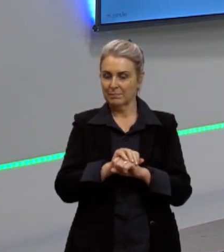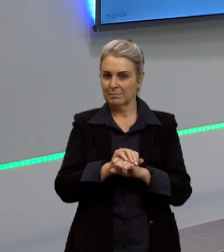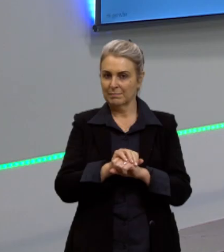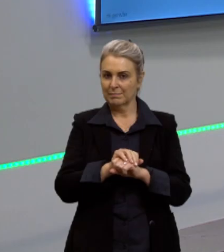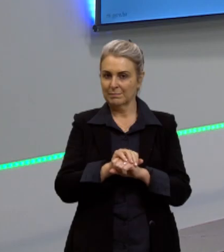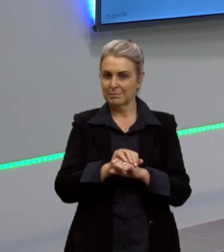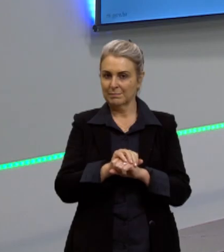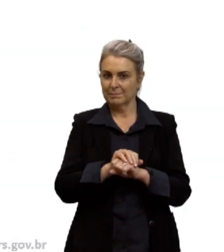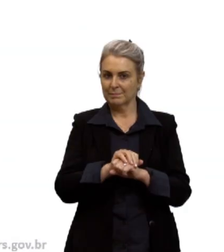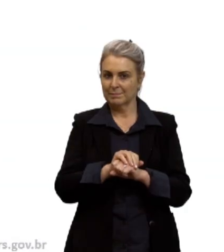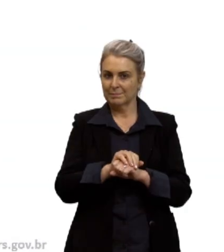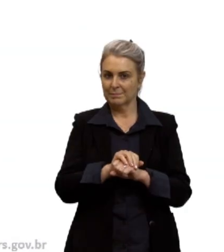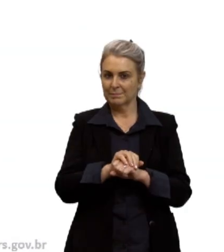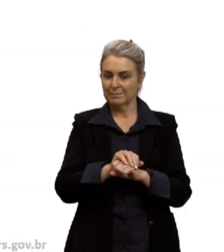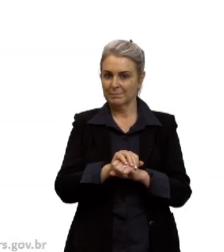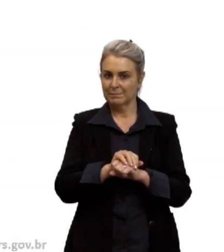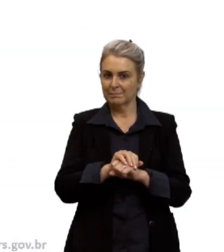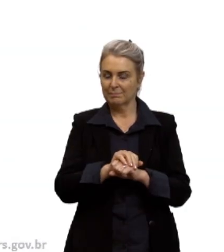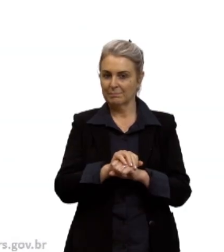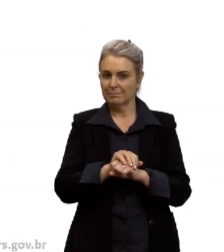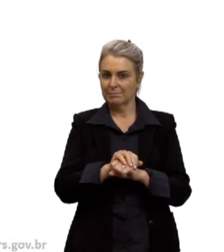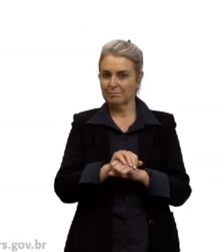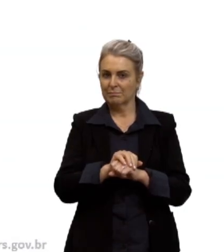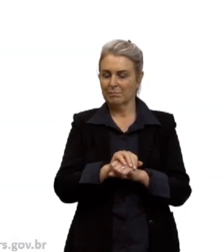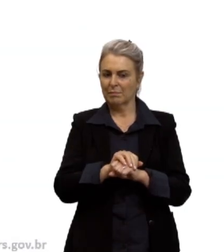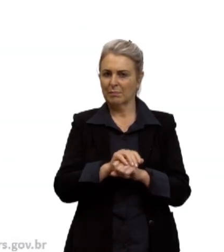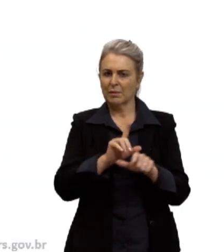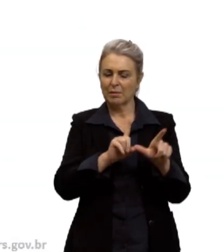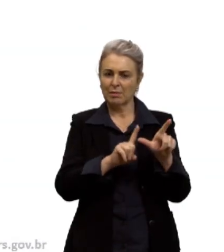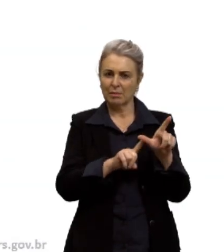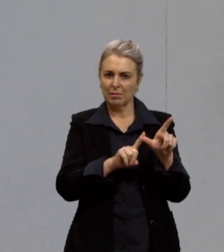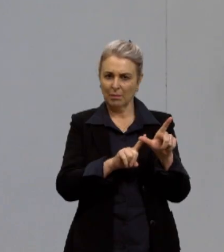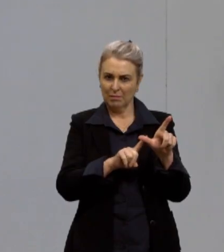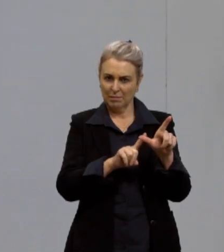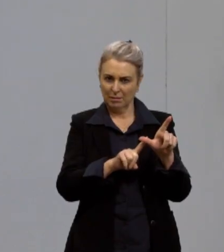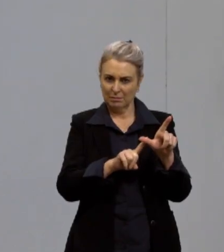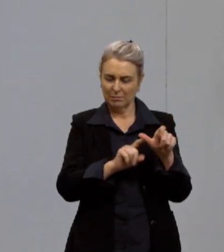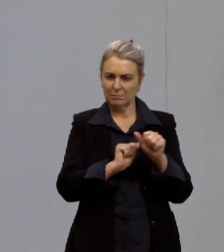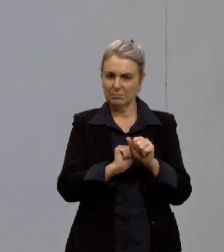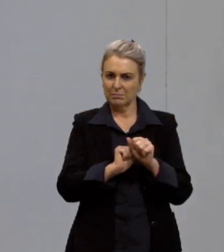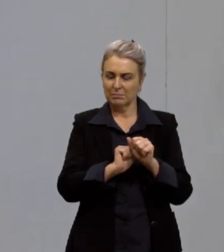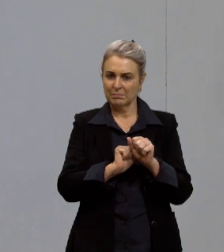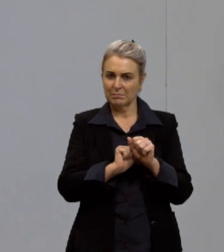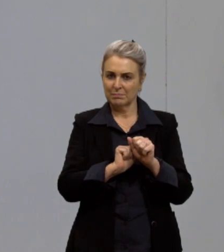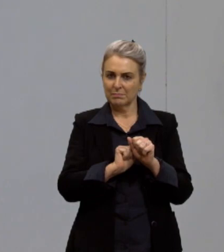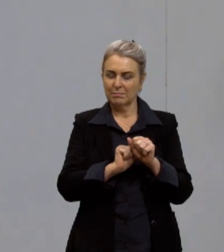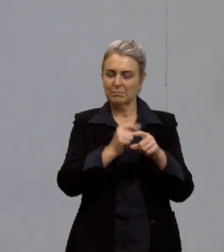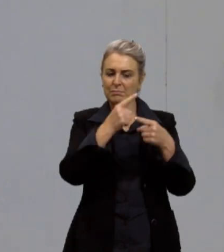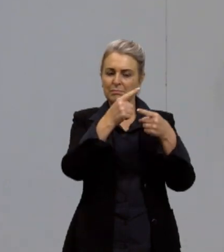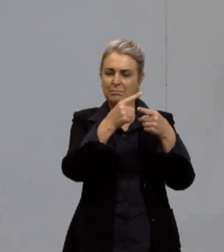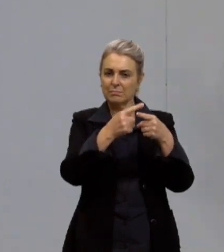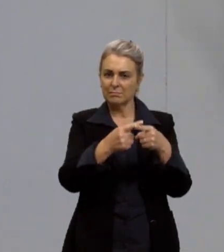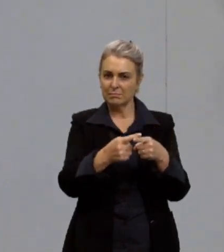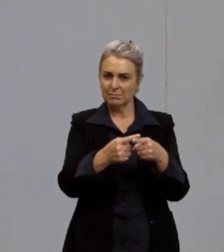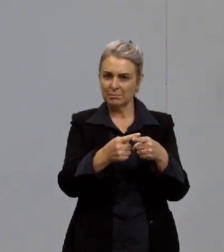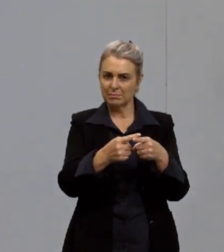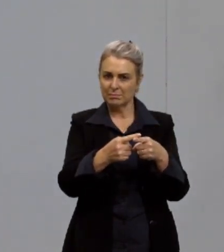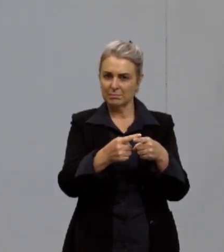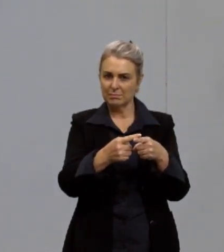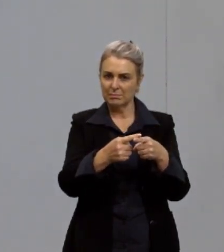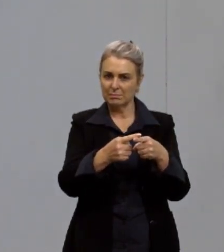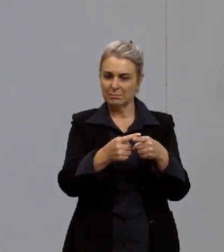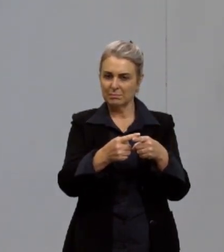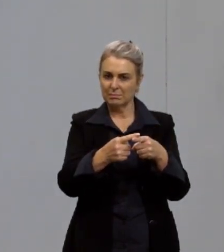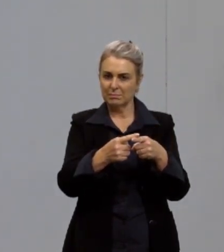avó. Eu tenho uma letra aqui, uma variável, que está multiplicando. Ó, entre